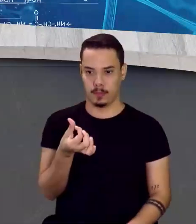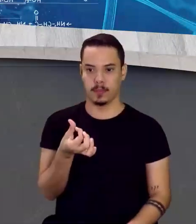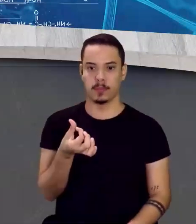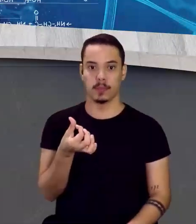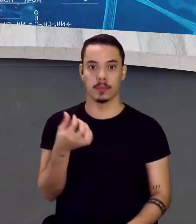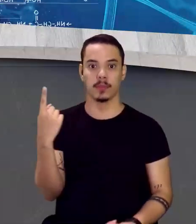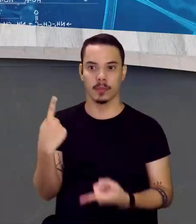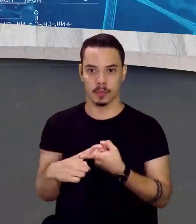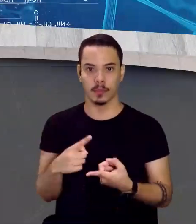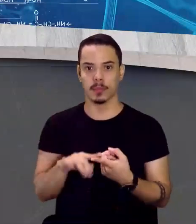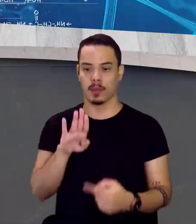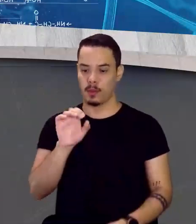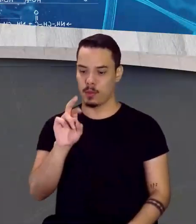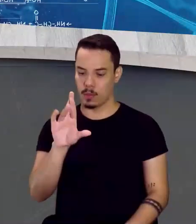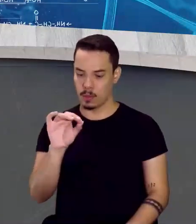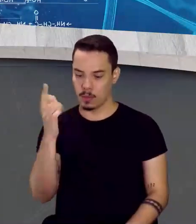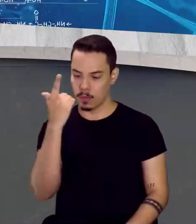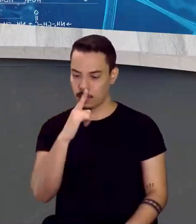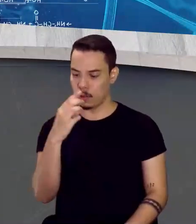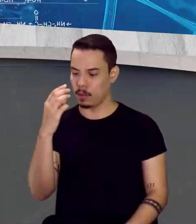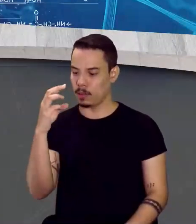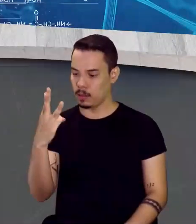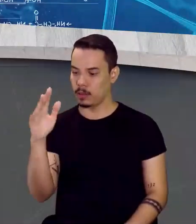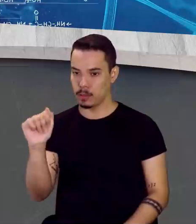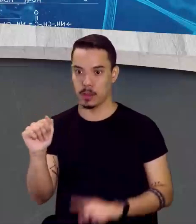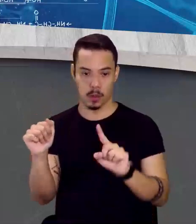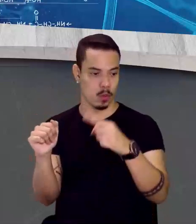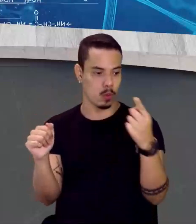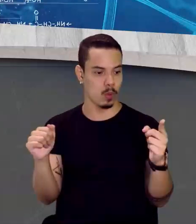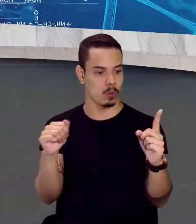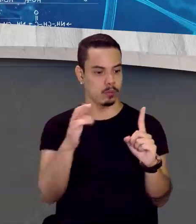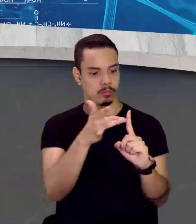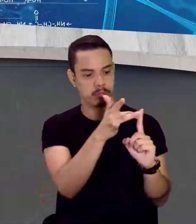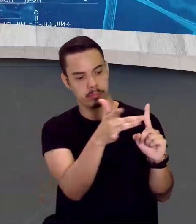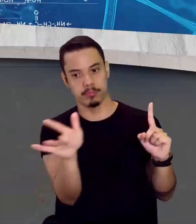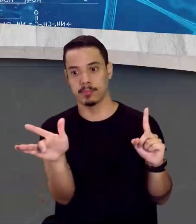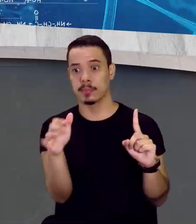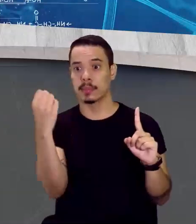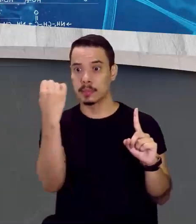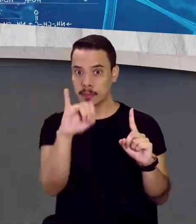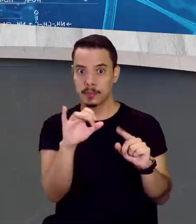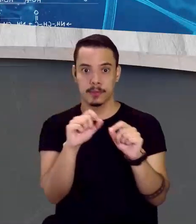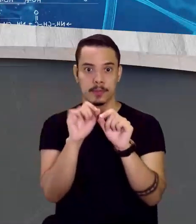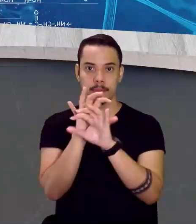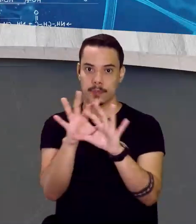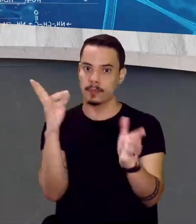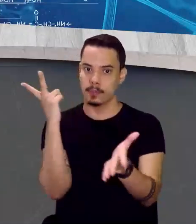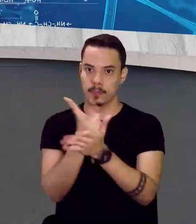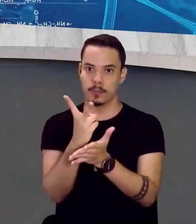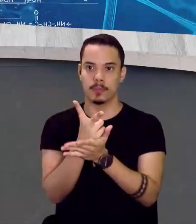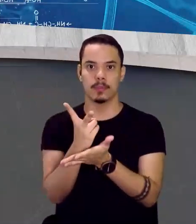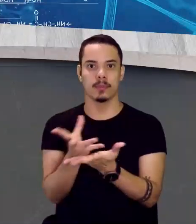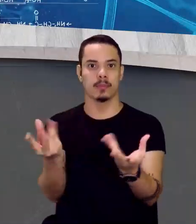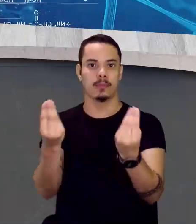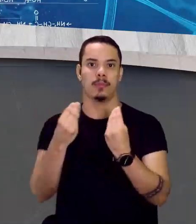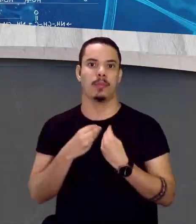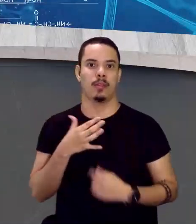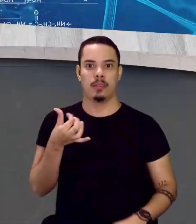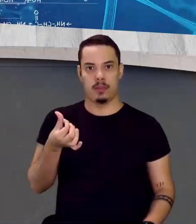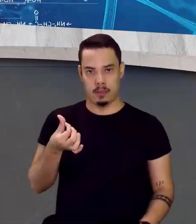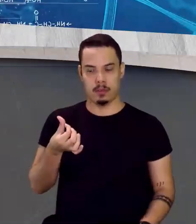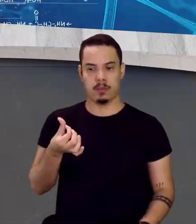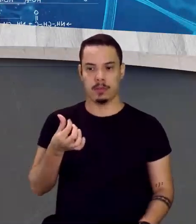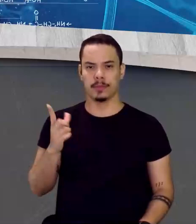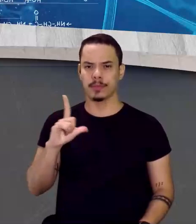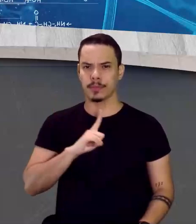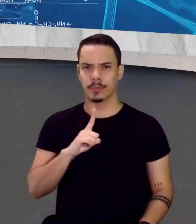o boro é da 3A, tem 3 elétrons na última camada. Compartilhando 3 outros elétrons, ele fica com 6. Existe